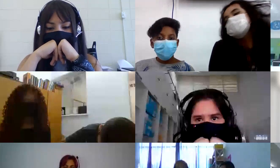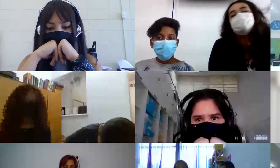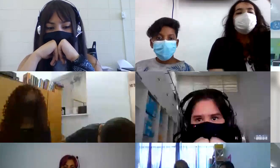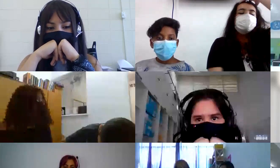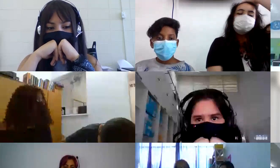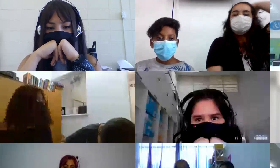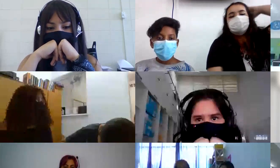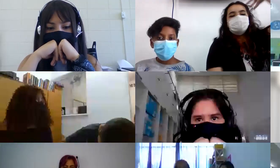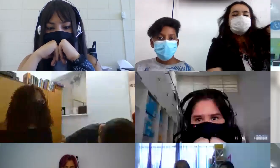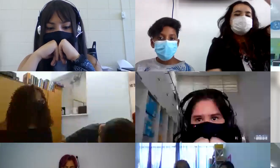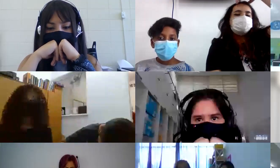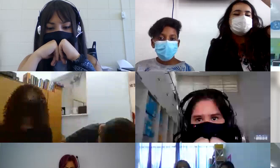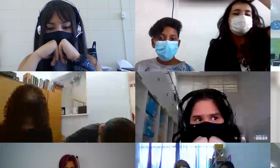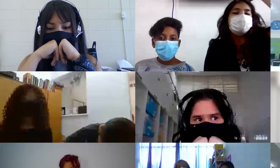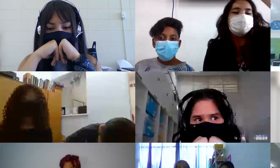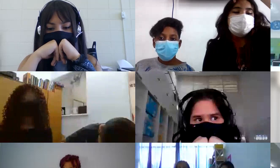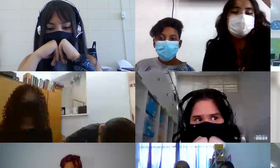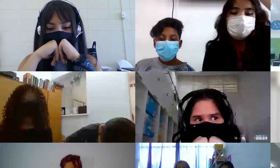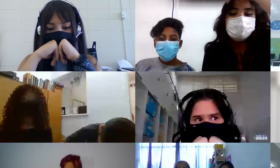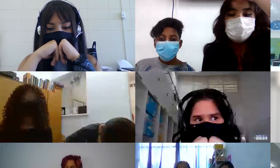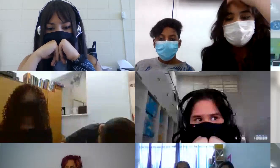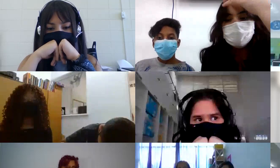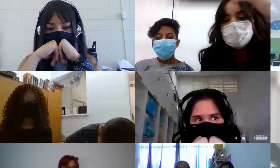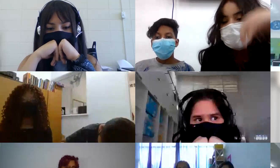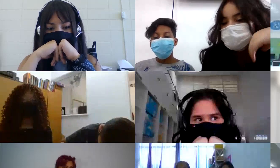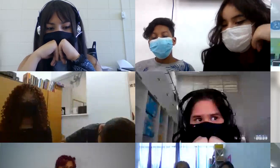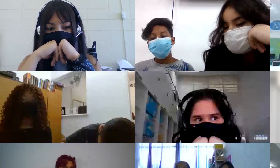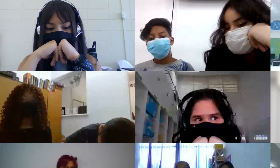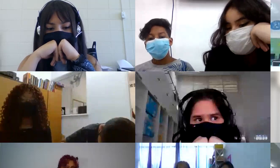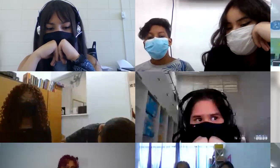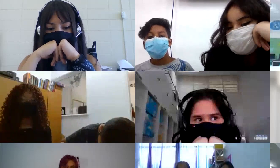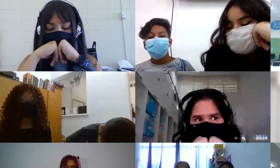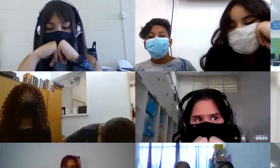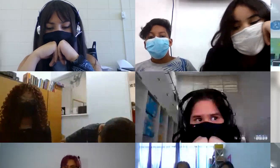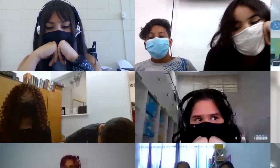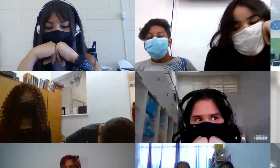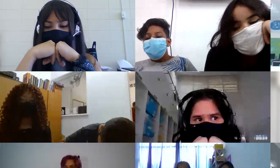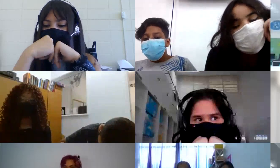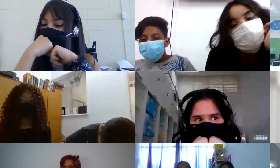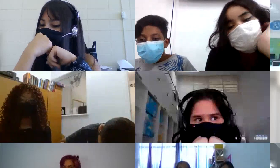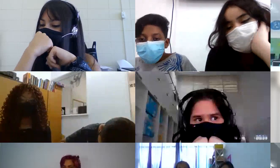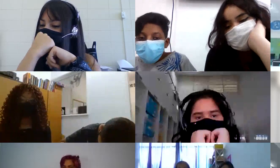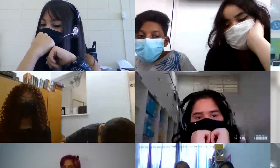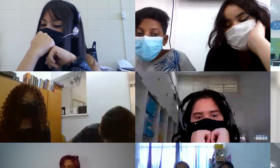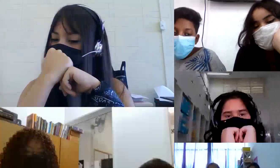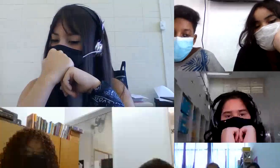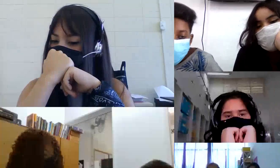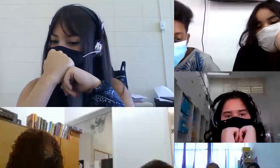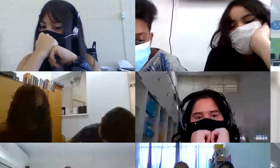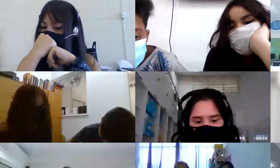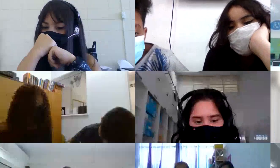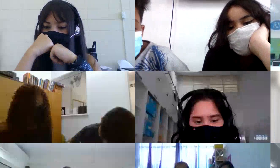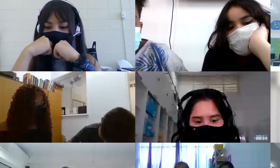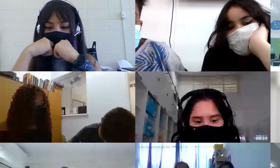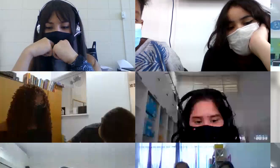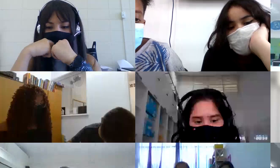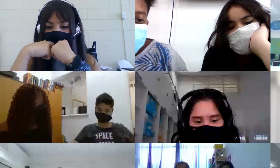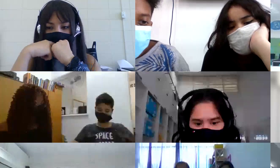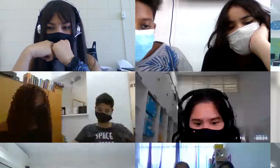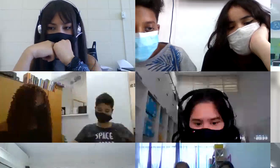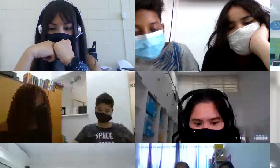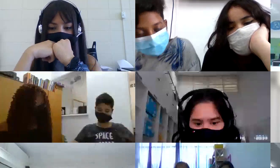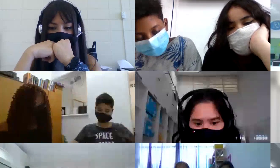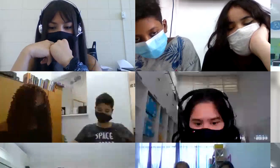Dentro da escola, no McDonald's, na rua, dentro da sua casa? Na